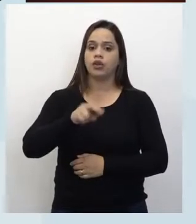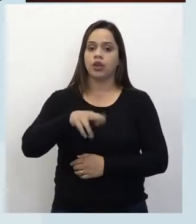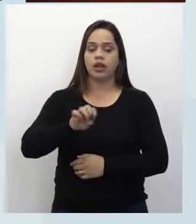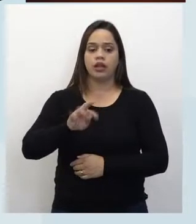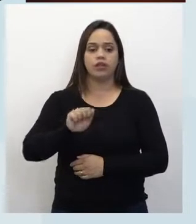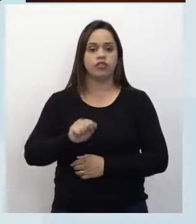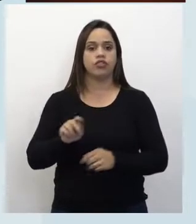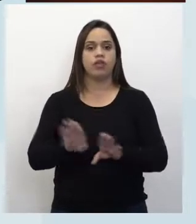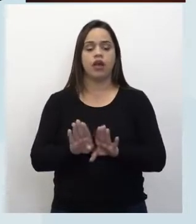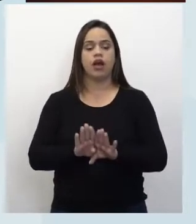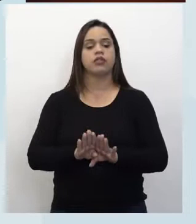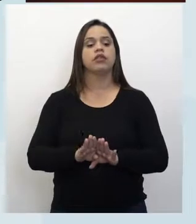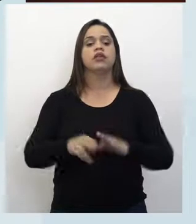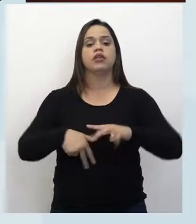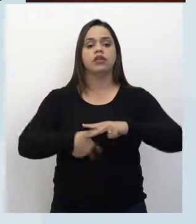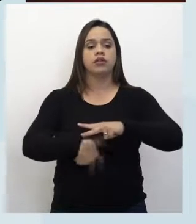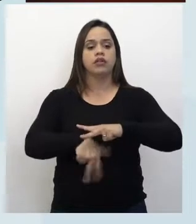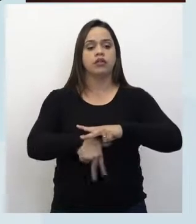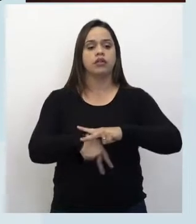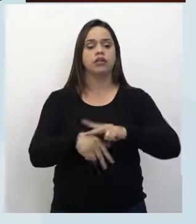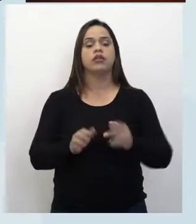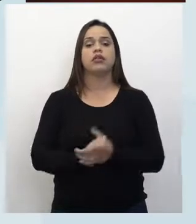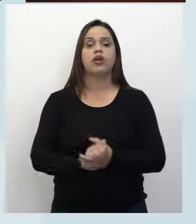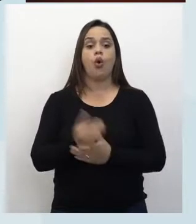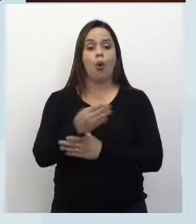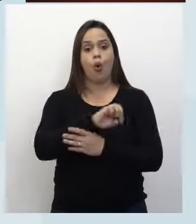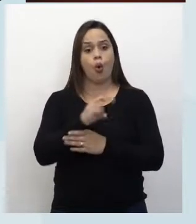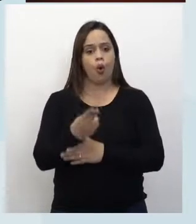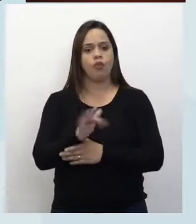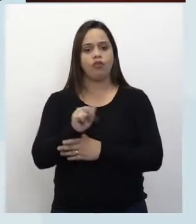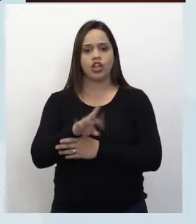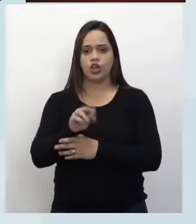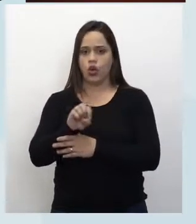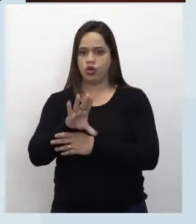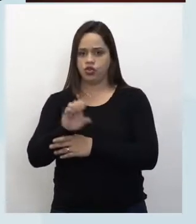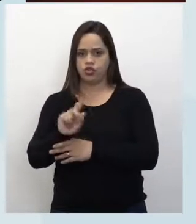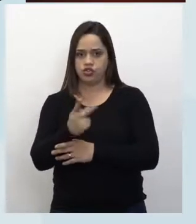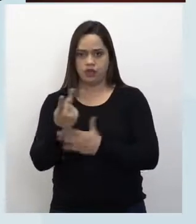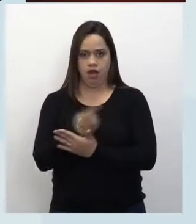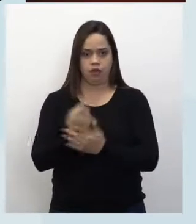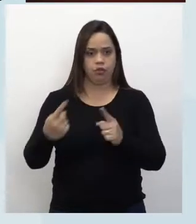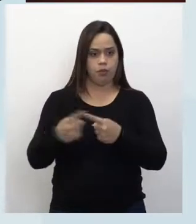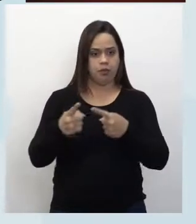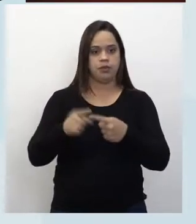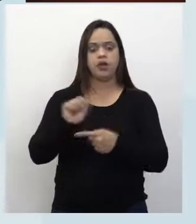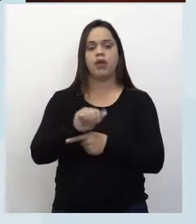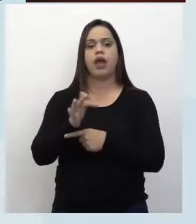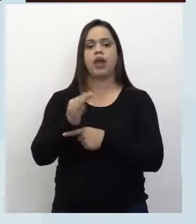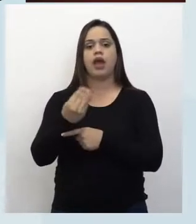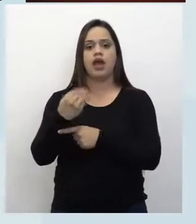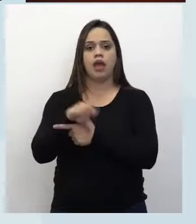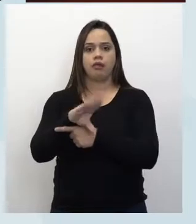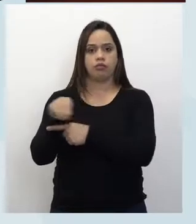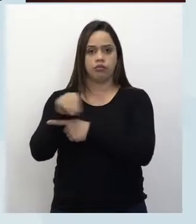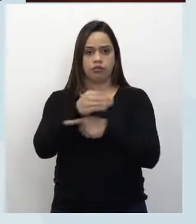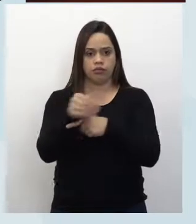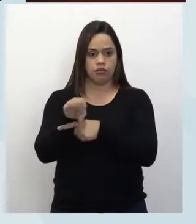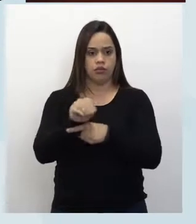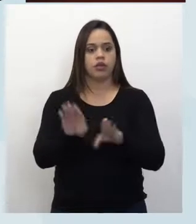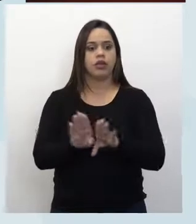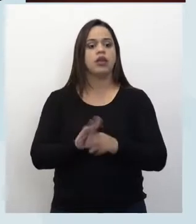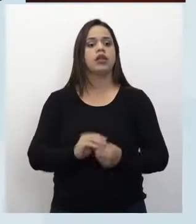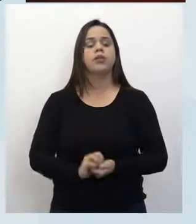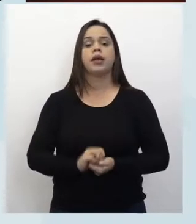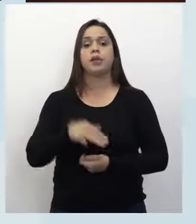articulações. Mamulengo. Feito com cabeça de papel machê e corpos de tecido. Ele é muito comum no